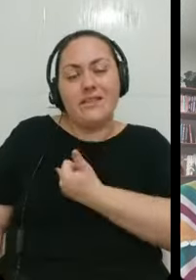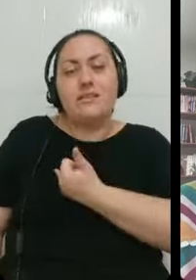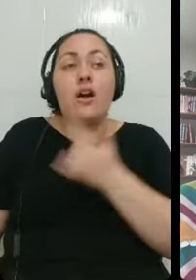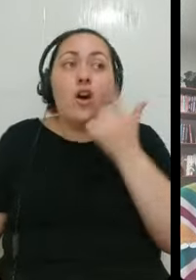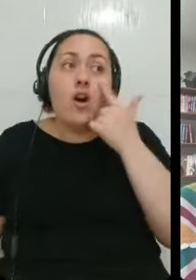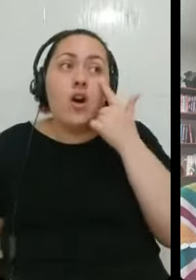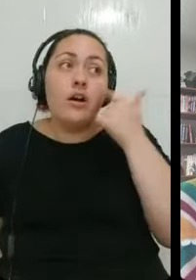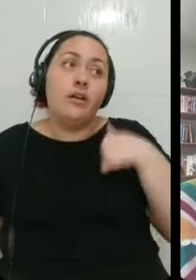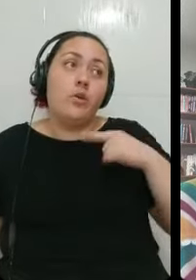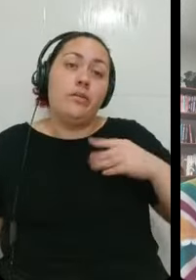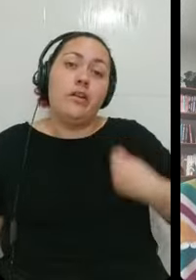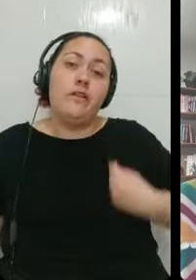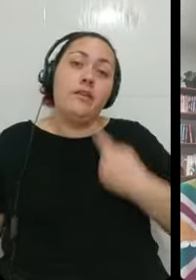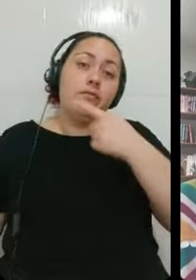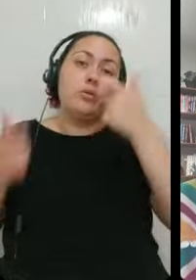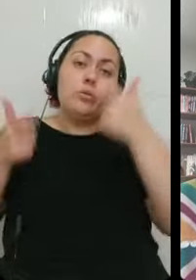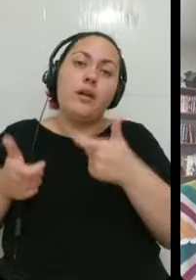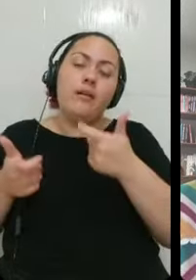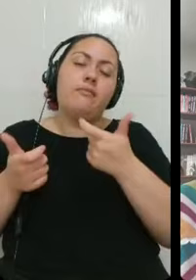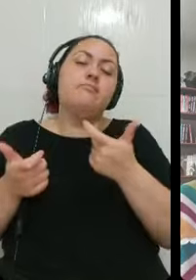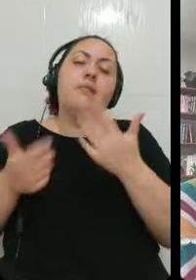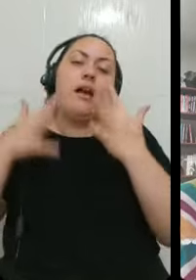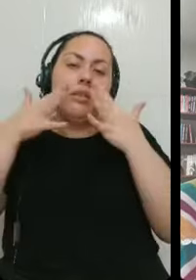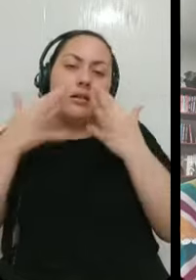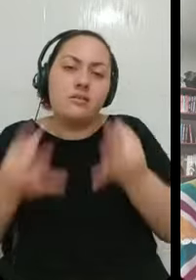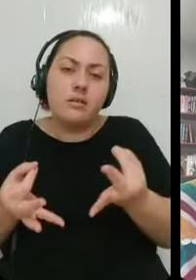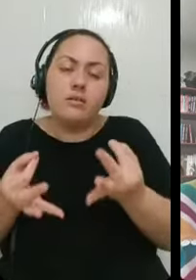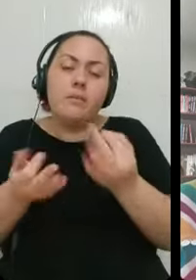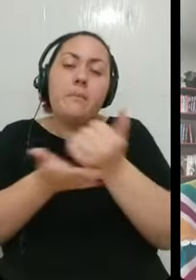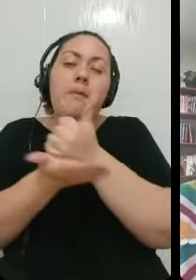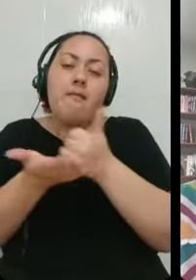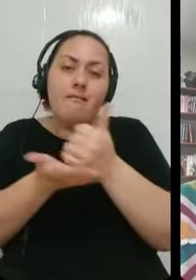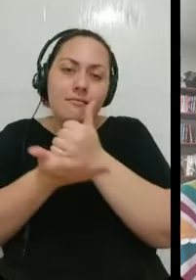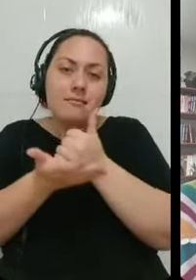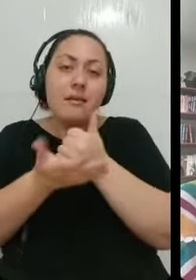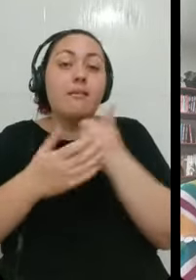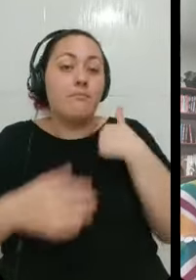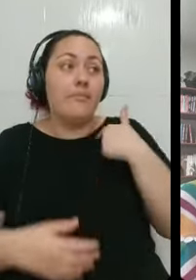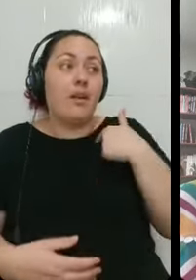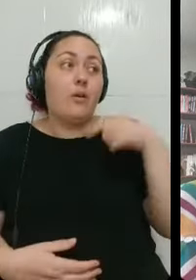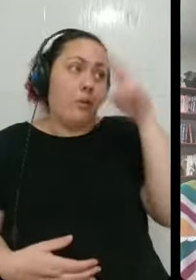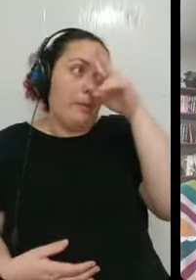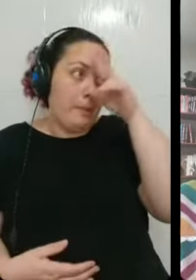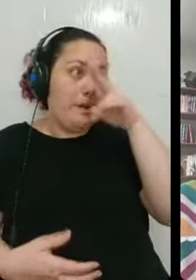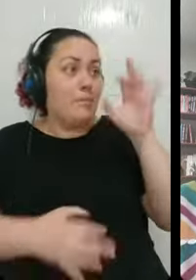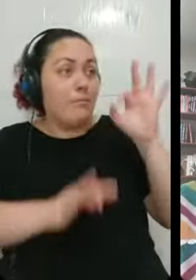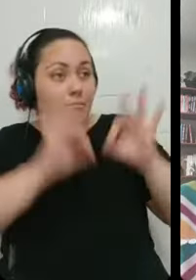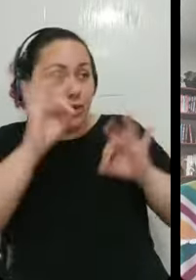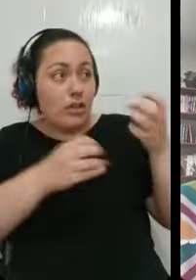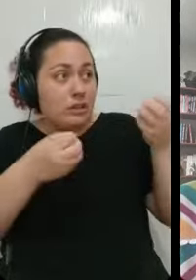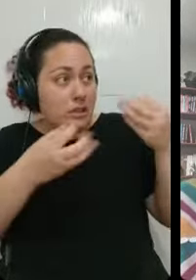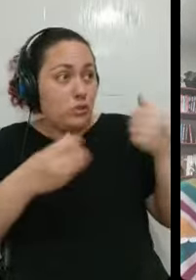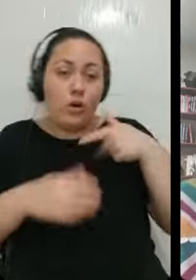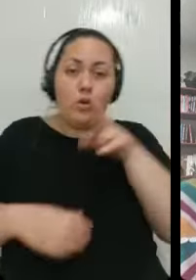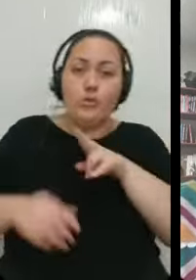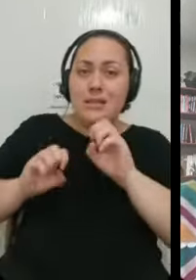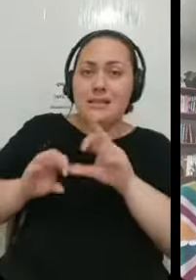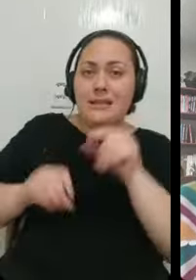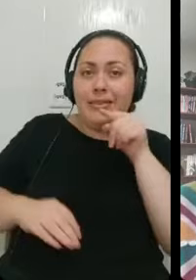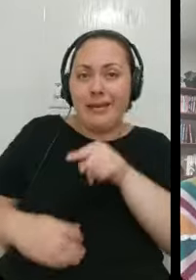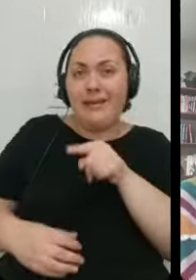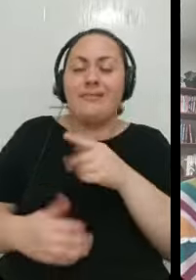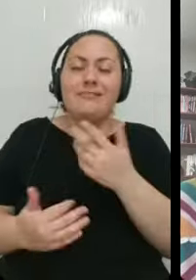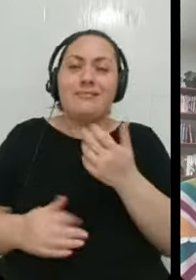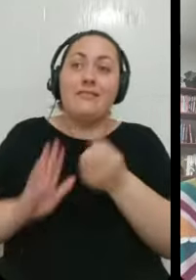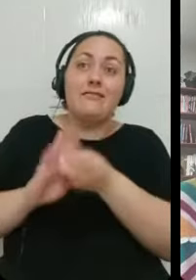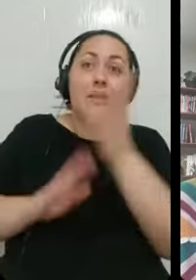Tô em algum lugar, tô na atenção primária e tô usando muito do que a gente viu, né, no programa. Muita coisa eu aprendi,